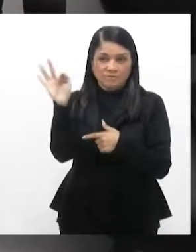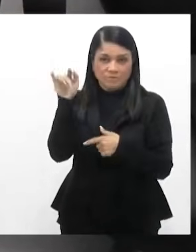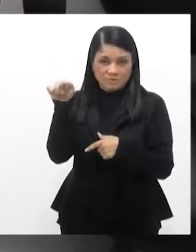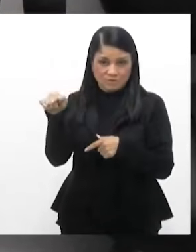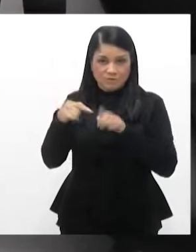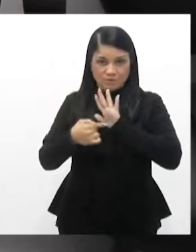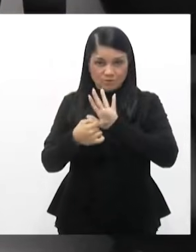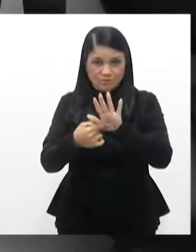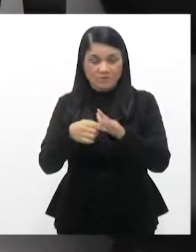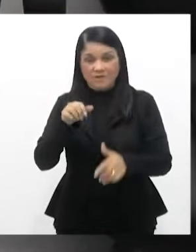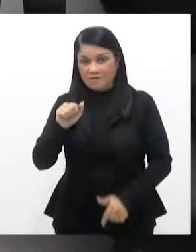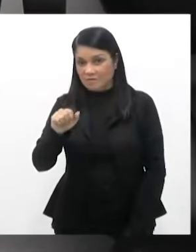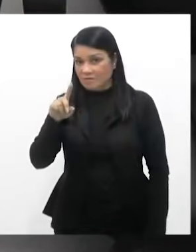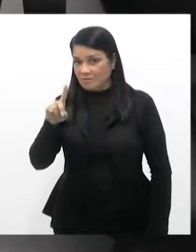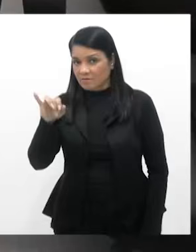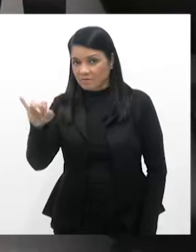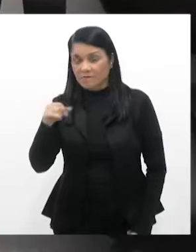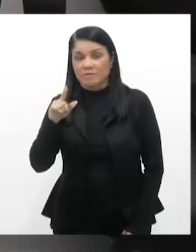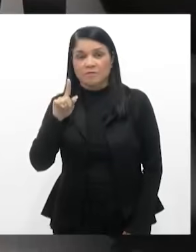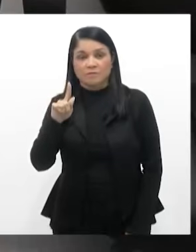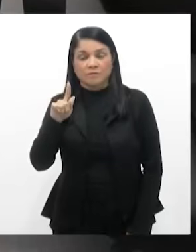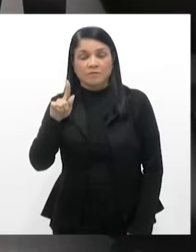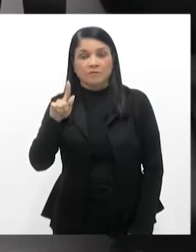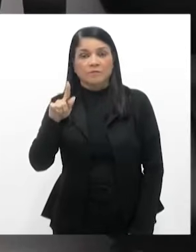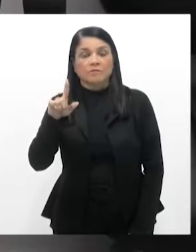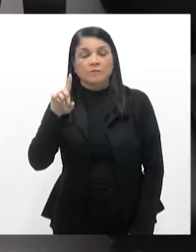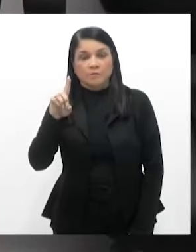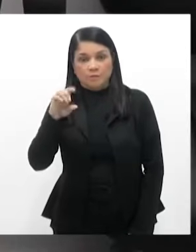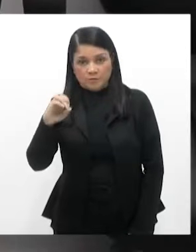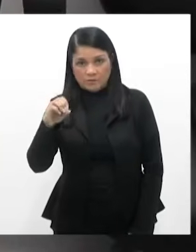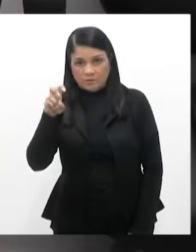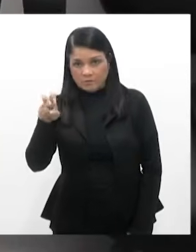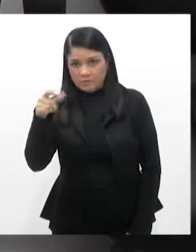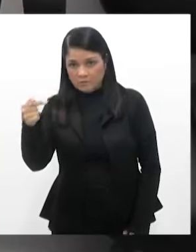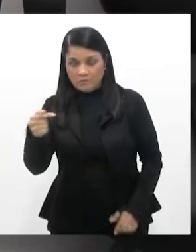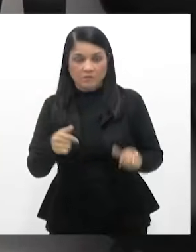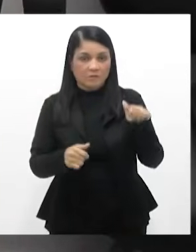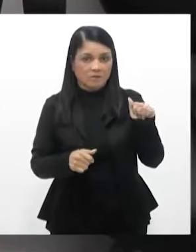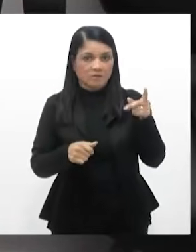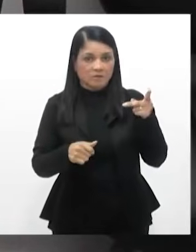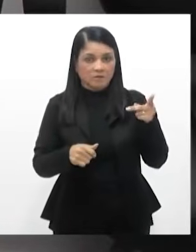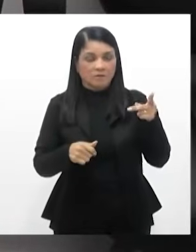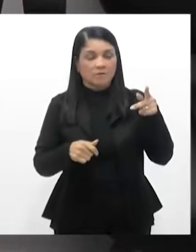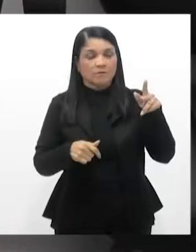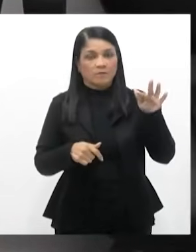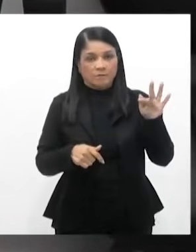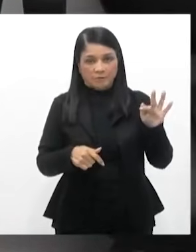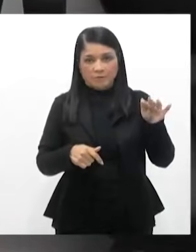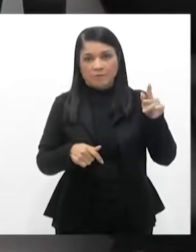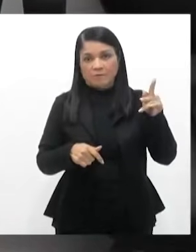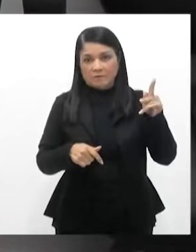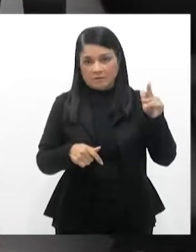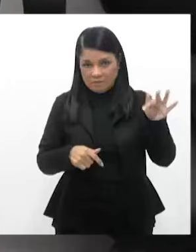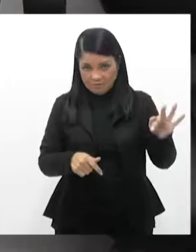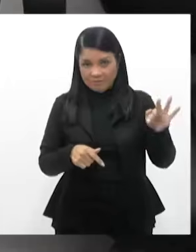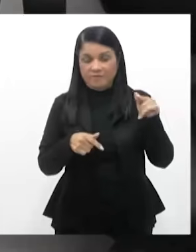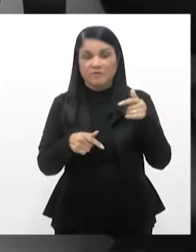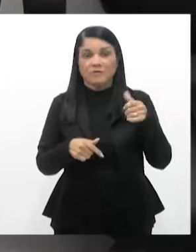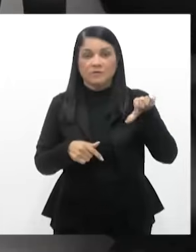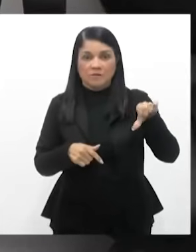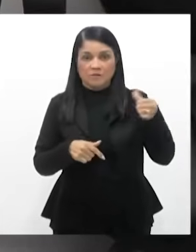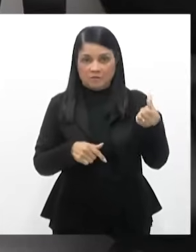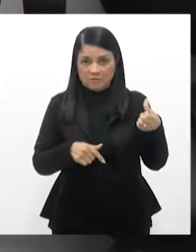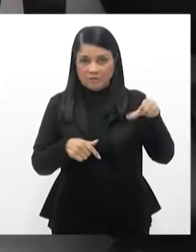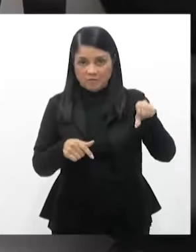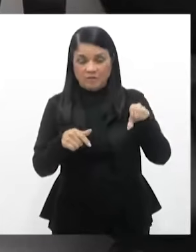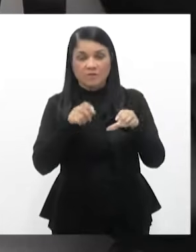na ADI 1057 e na ADPF 969, que os estados têm